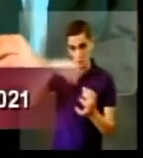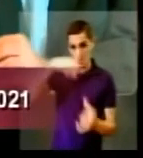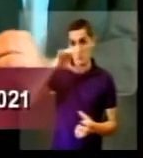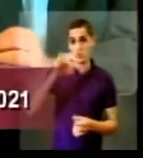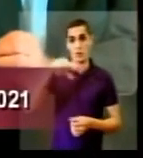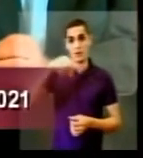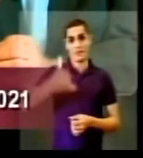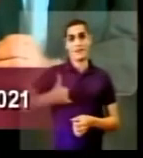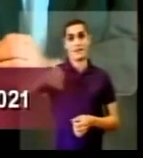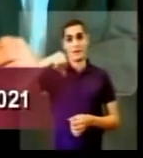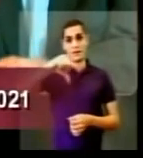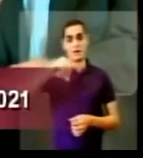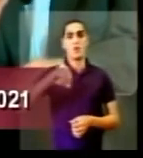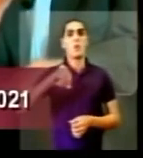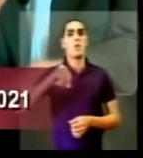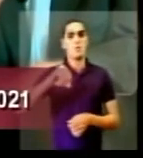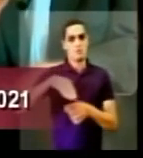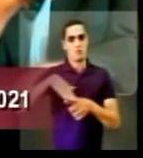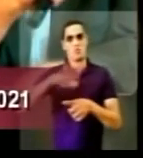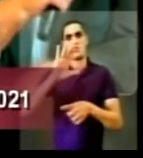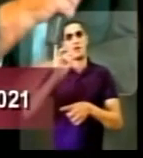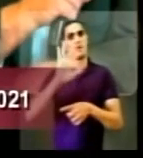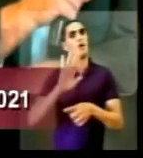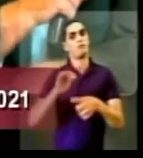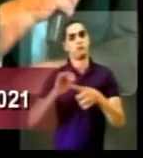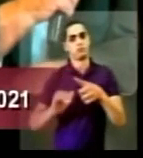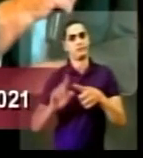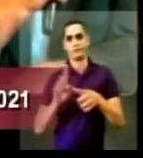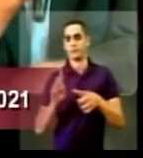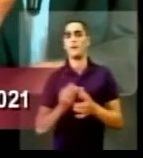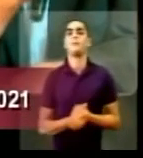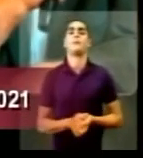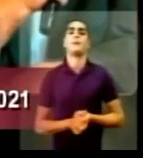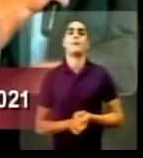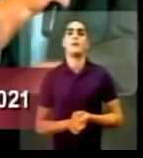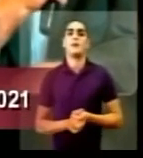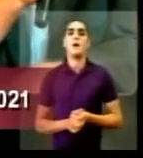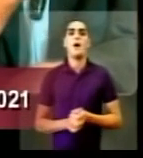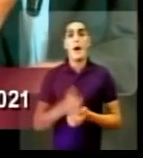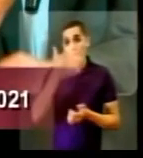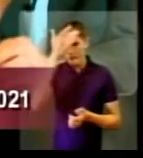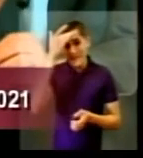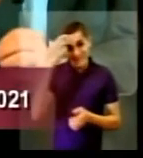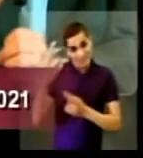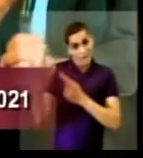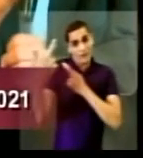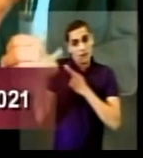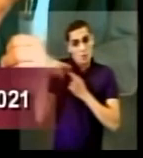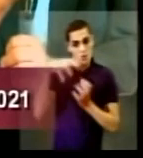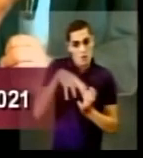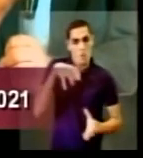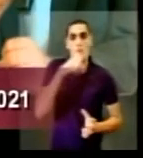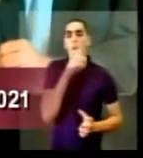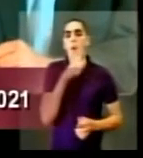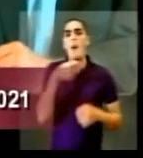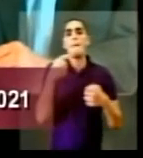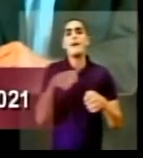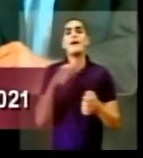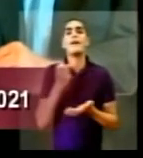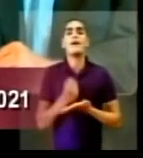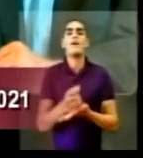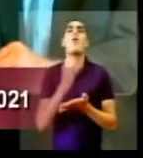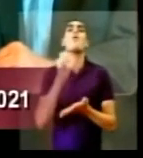Ele tem que levar um documento de identificação com foto e